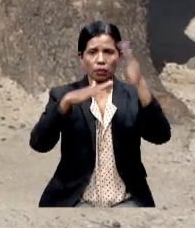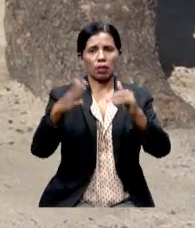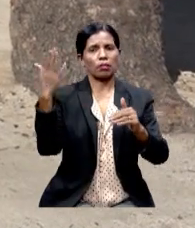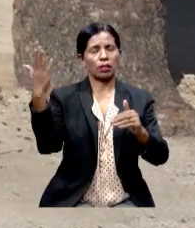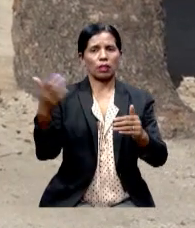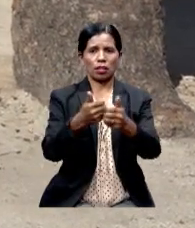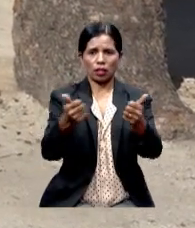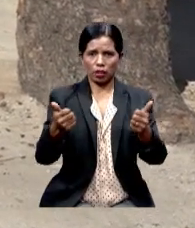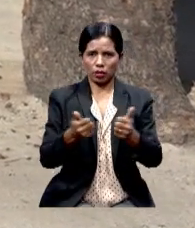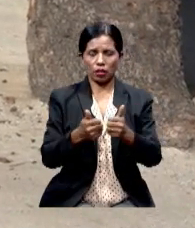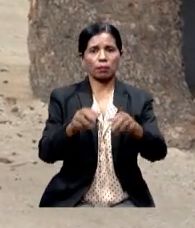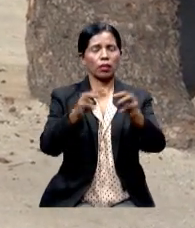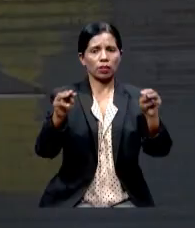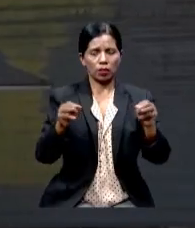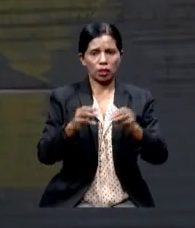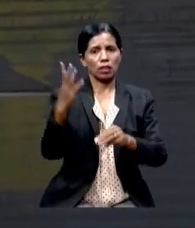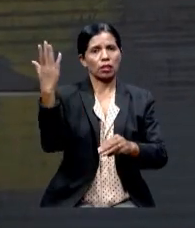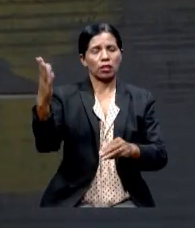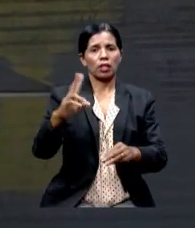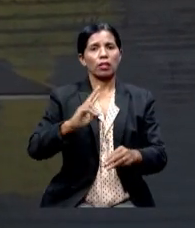a Vila Verde,